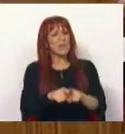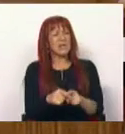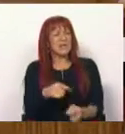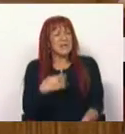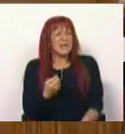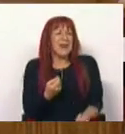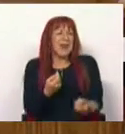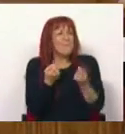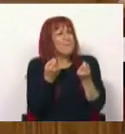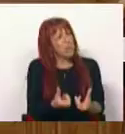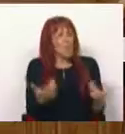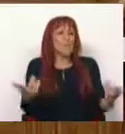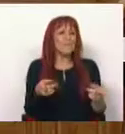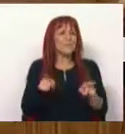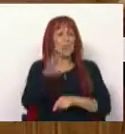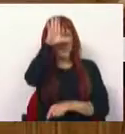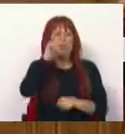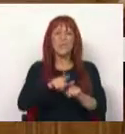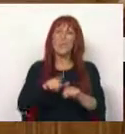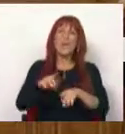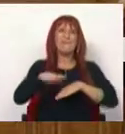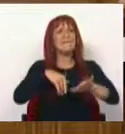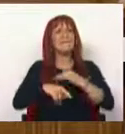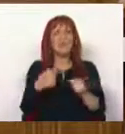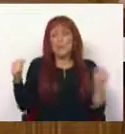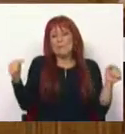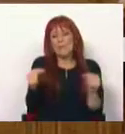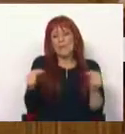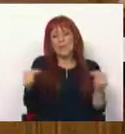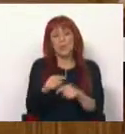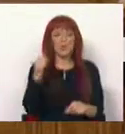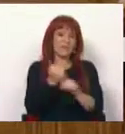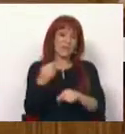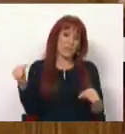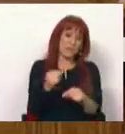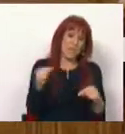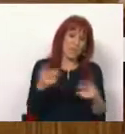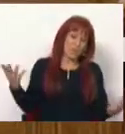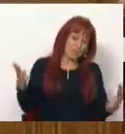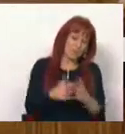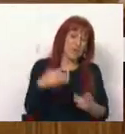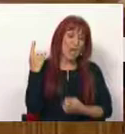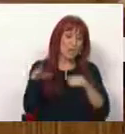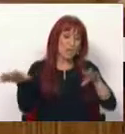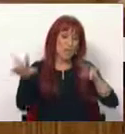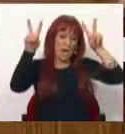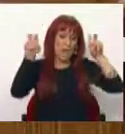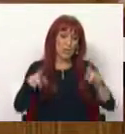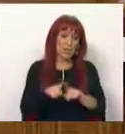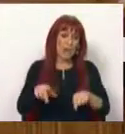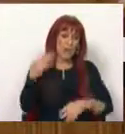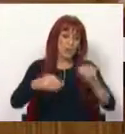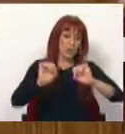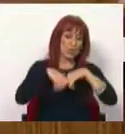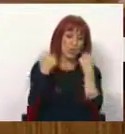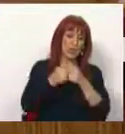pouco e de que, afinal, o Governo acabou por fazer os mínimos, os serviços mínimos, e, em algumas matérias, ao nível da justiça social,